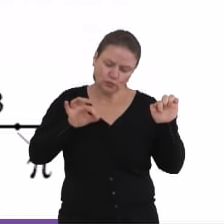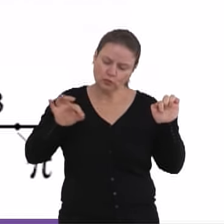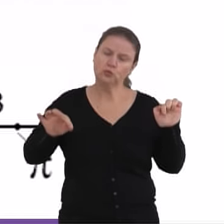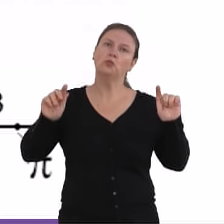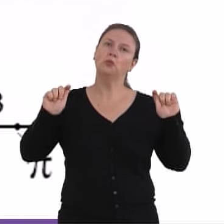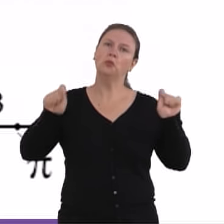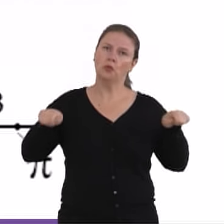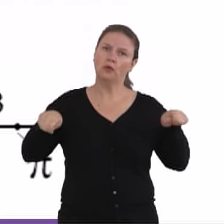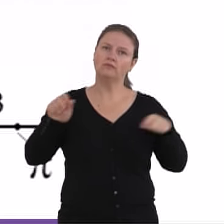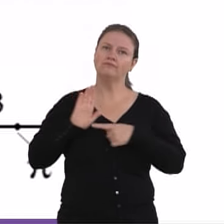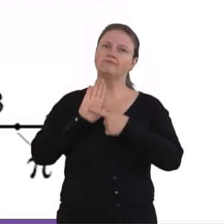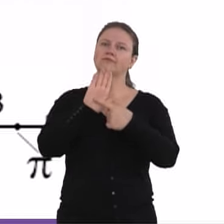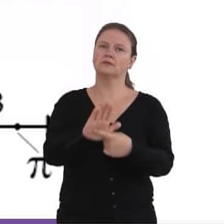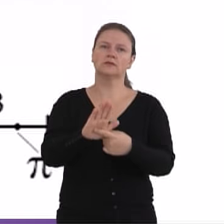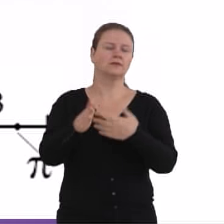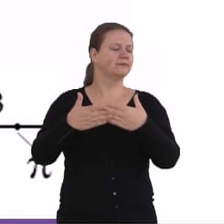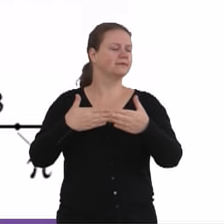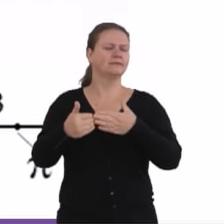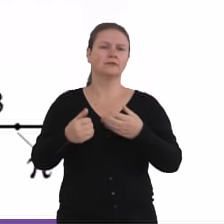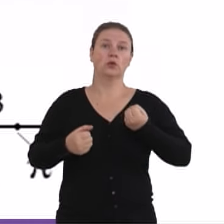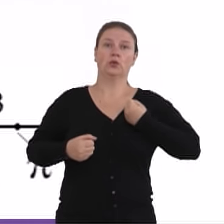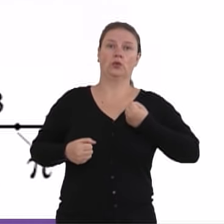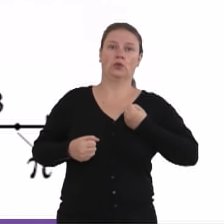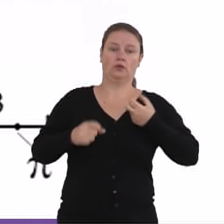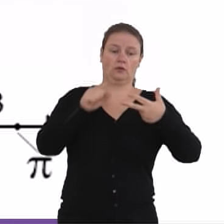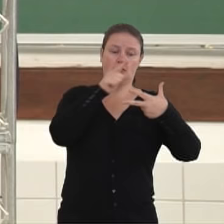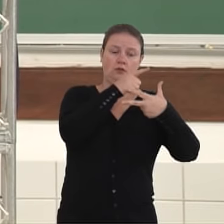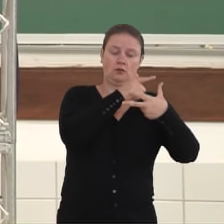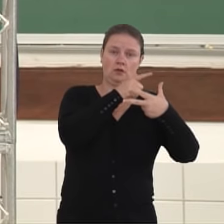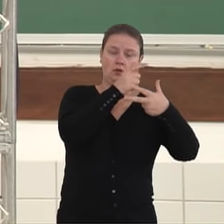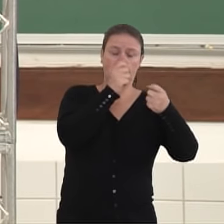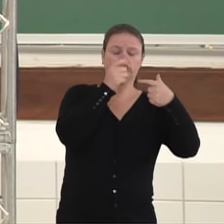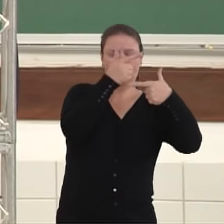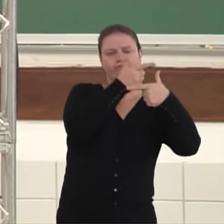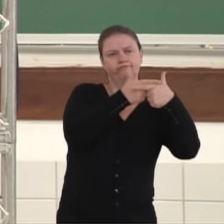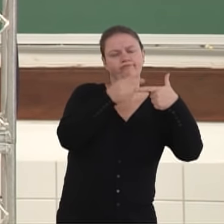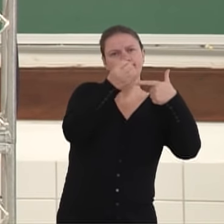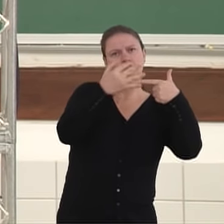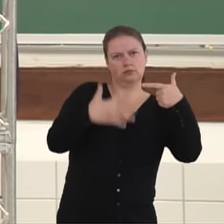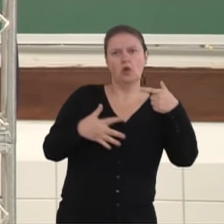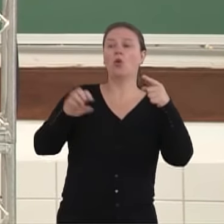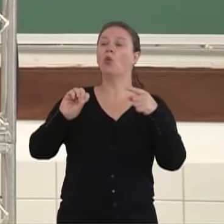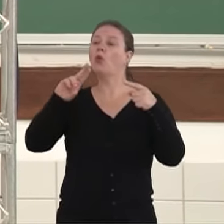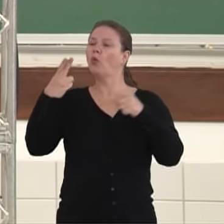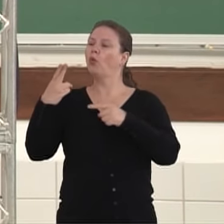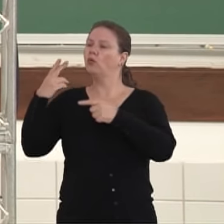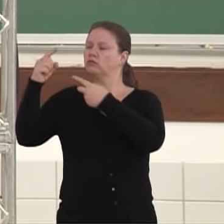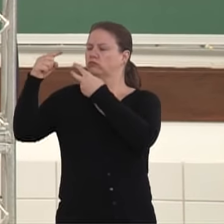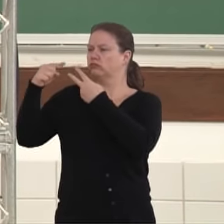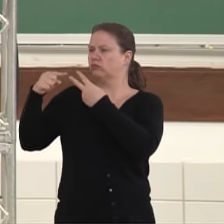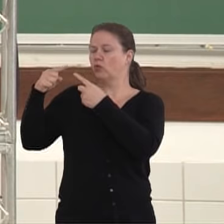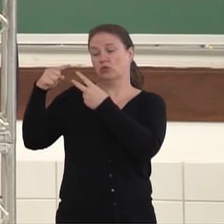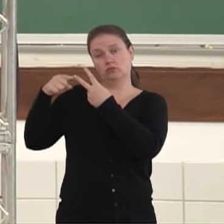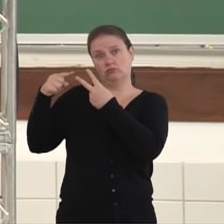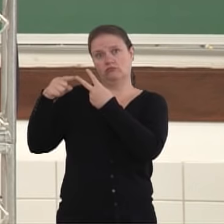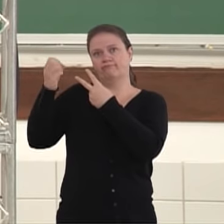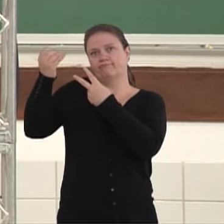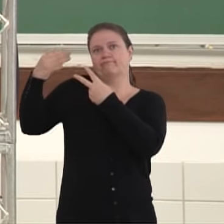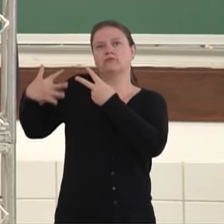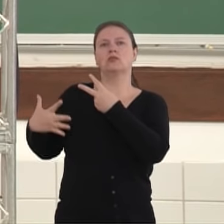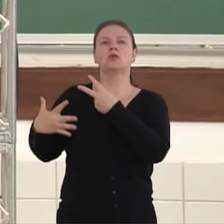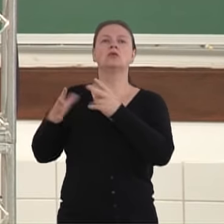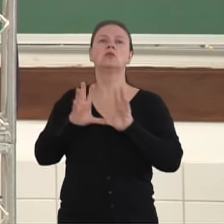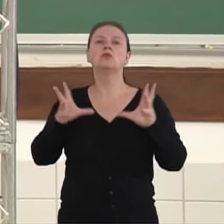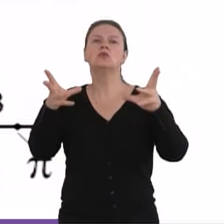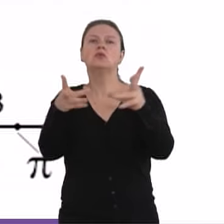ou a um número irracional. Então vejam bem que na reta numérica eu posso representar todos os